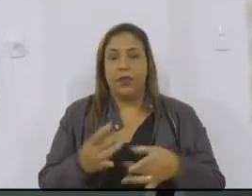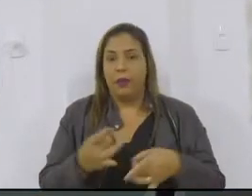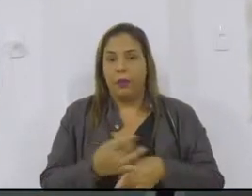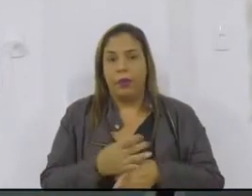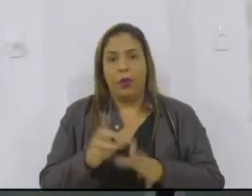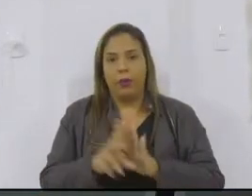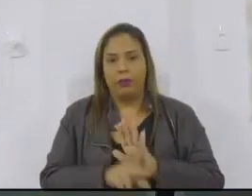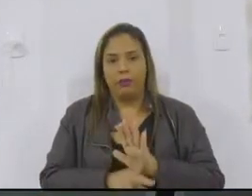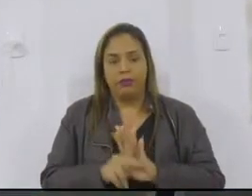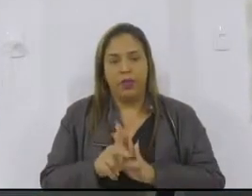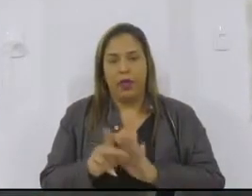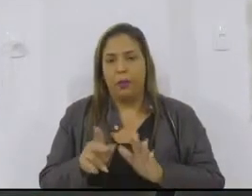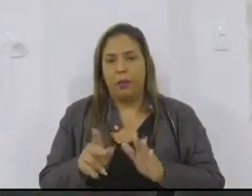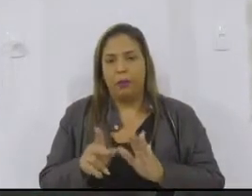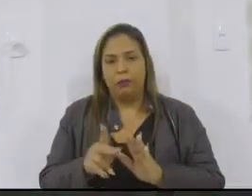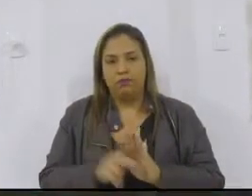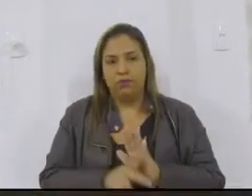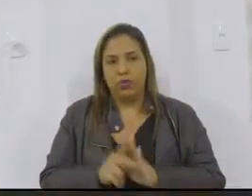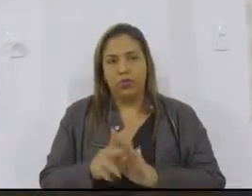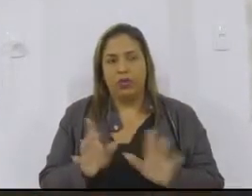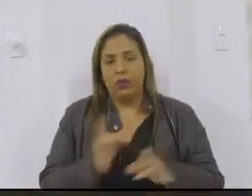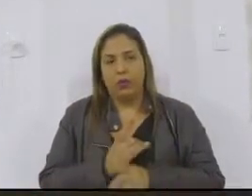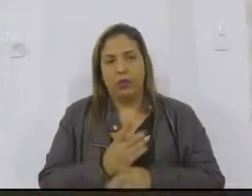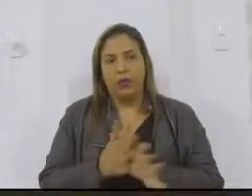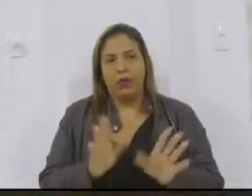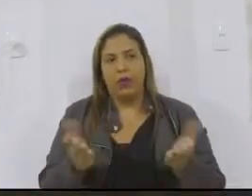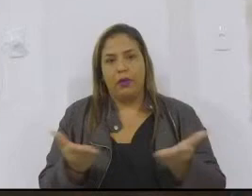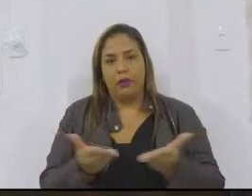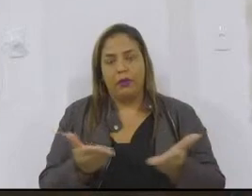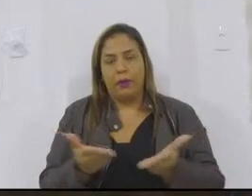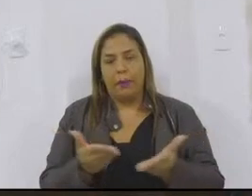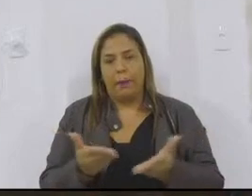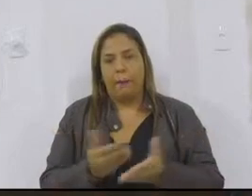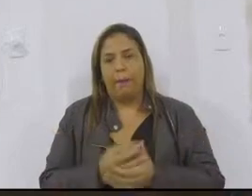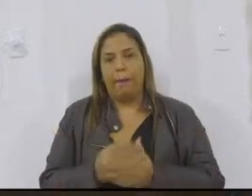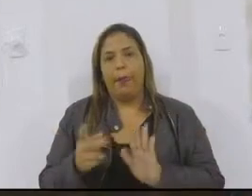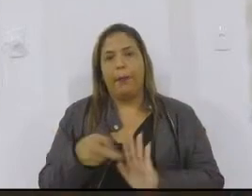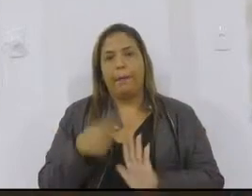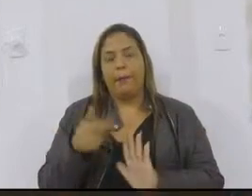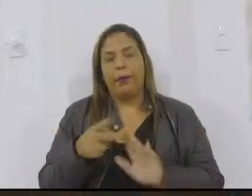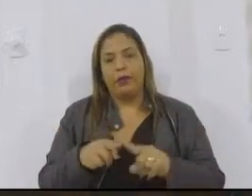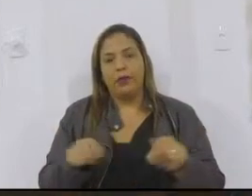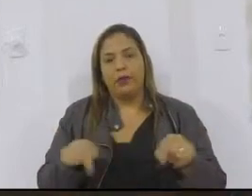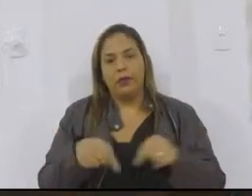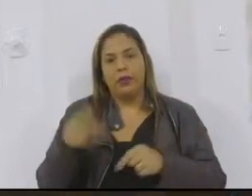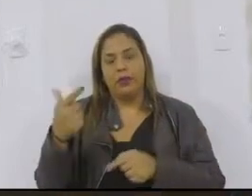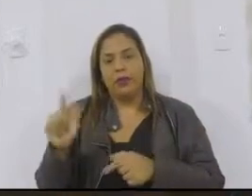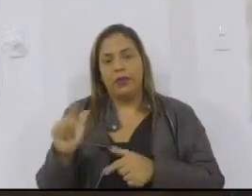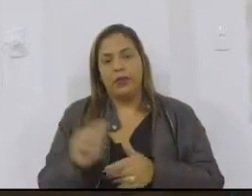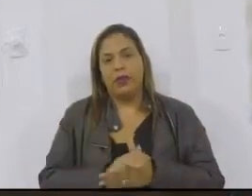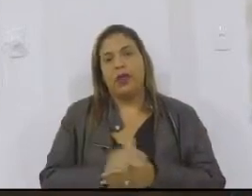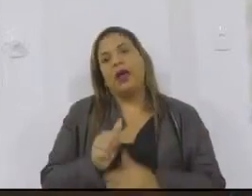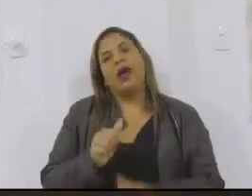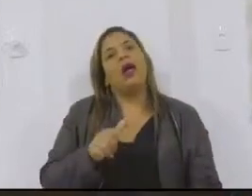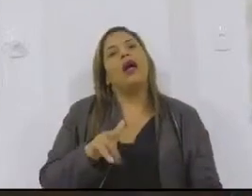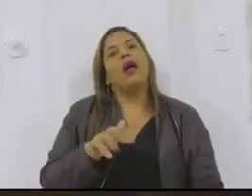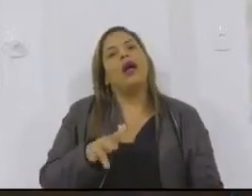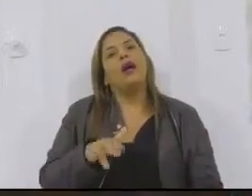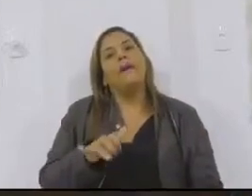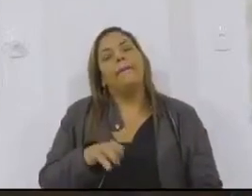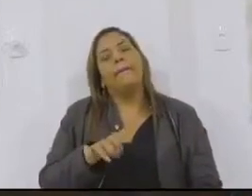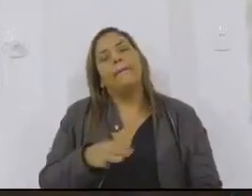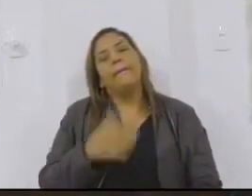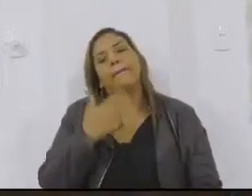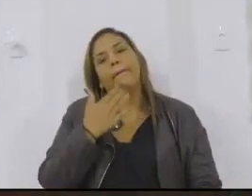lei, passemos às proposições dos gabinetes. Do meu gabinete, eu faço um requerimento ao prefeito